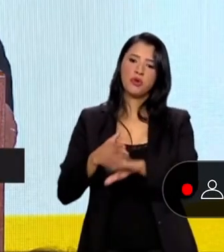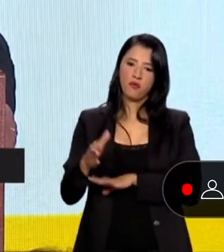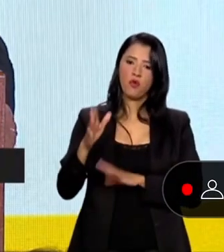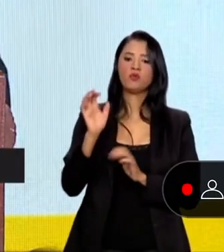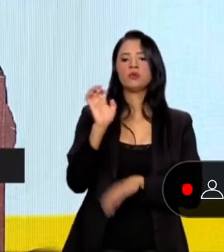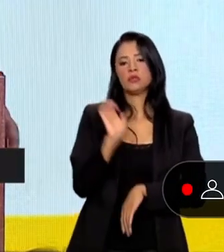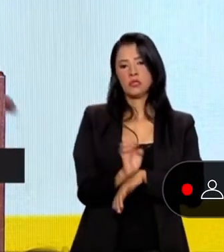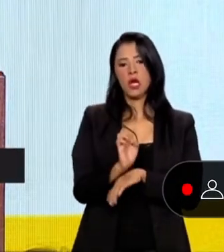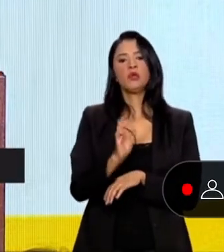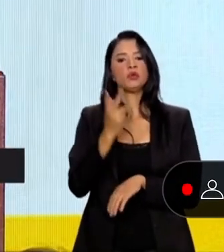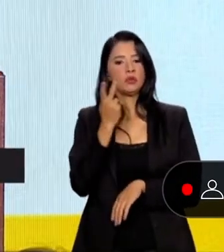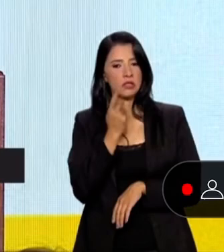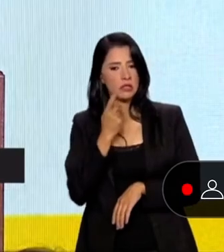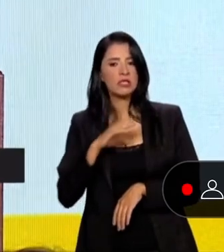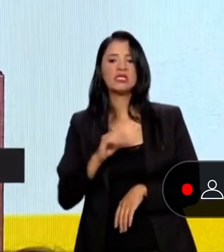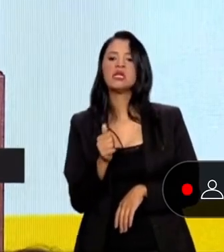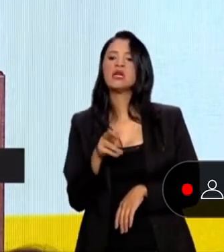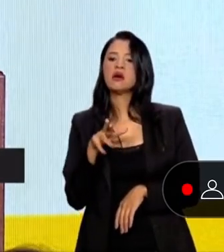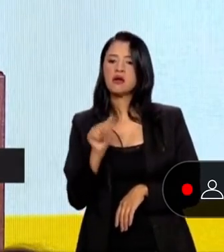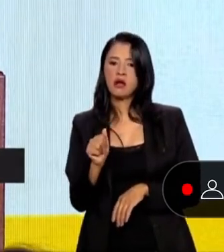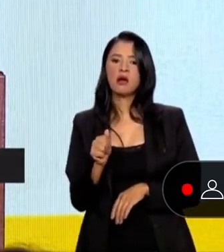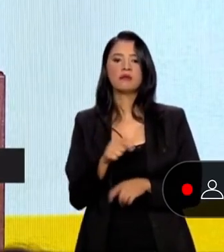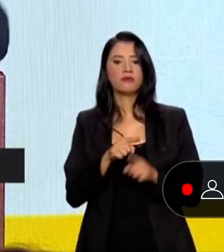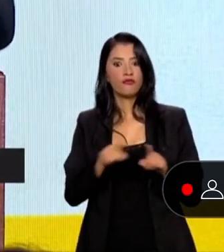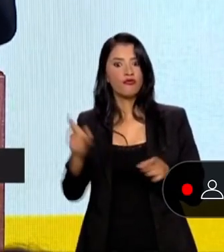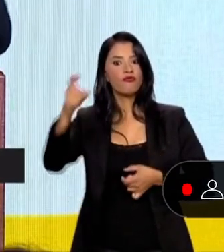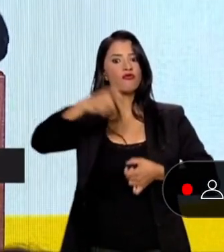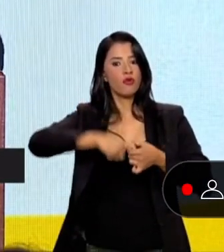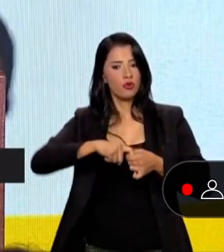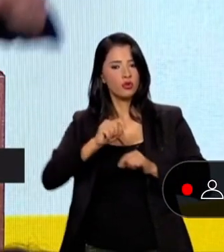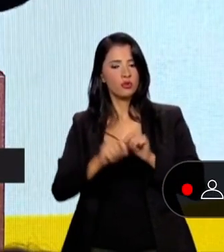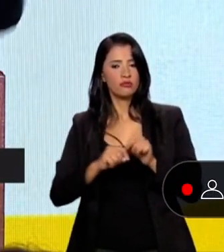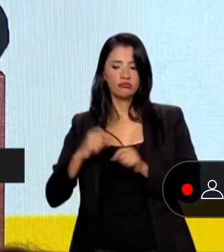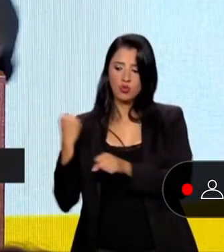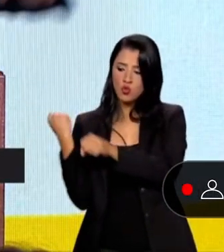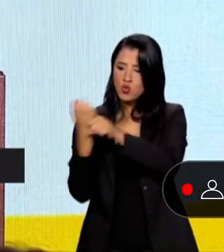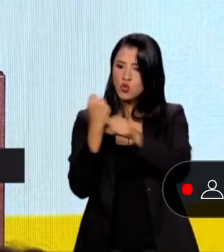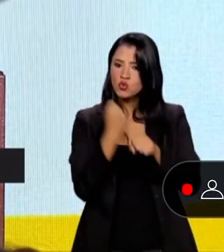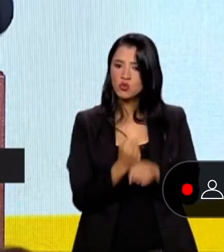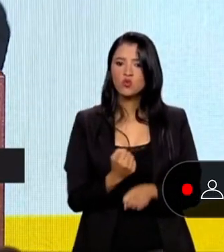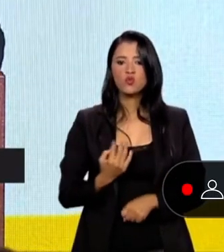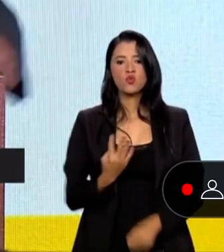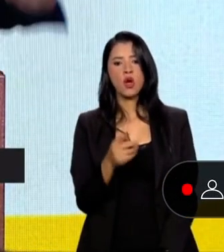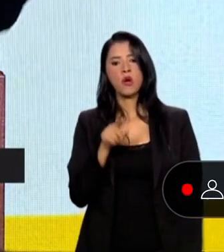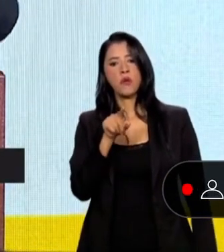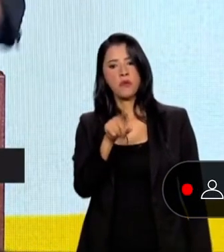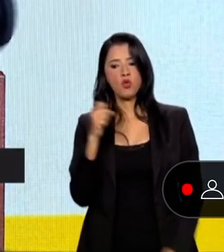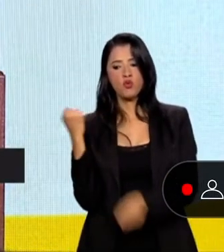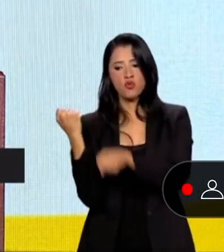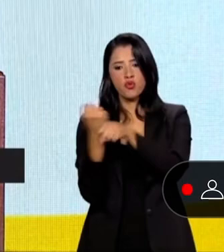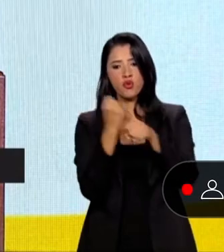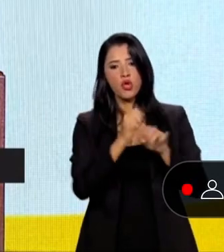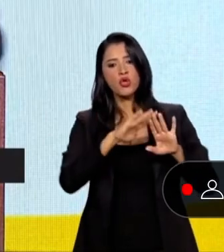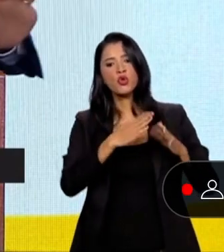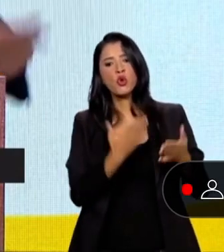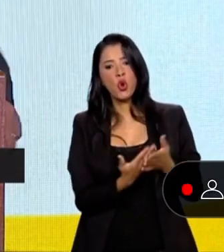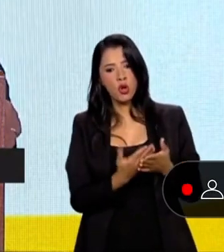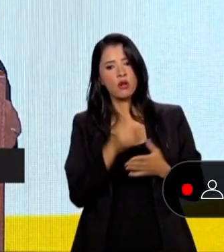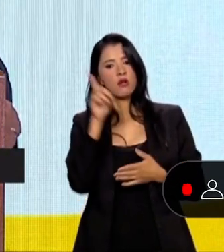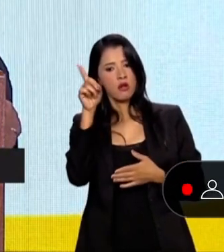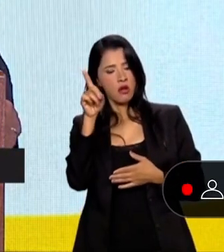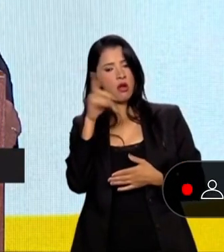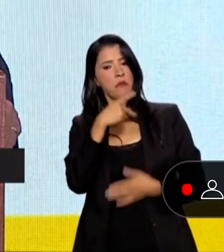Ceará lançar a retomada da reconstrução de 4 mil obras em escolas públicas que